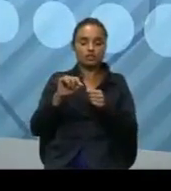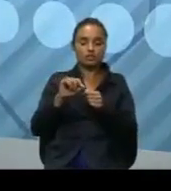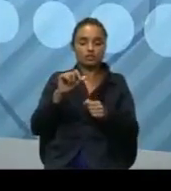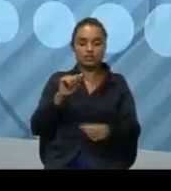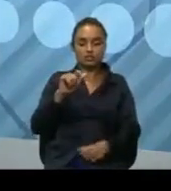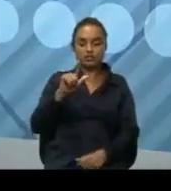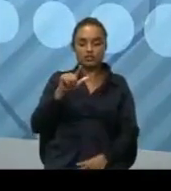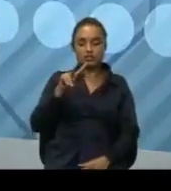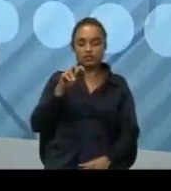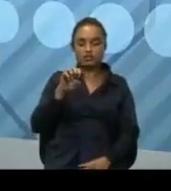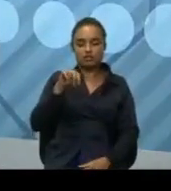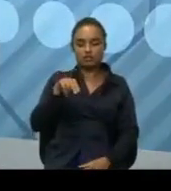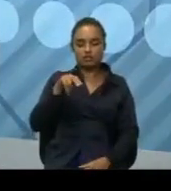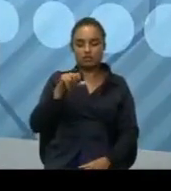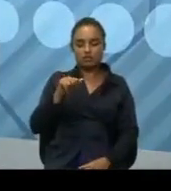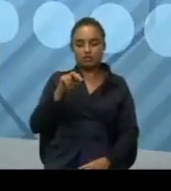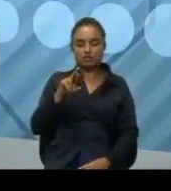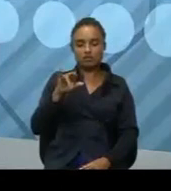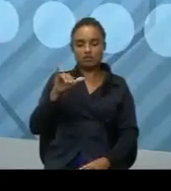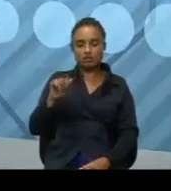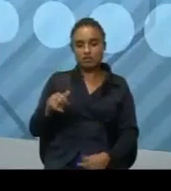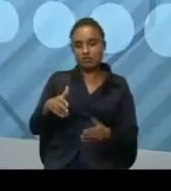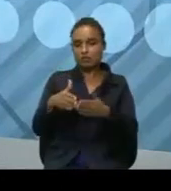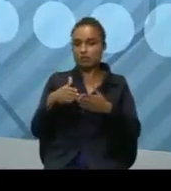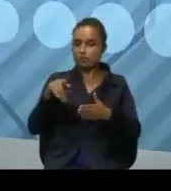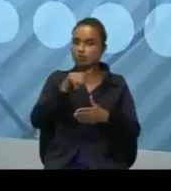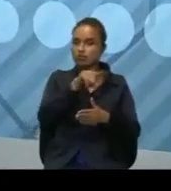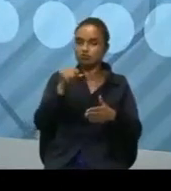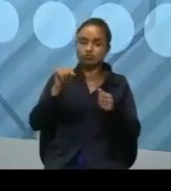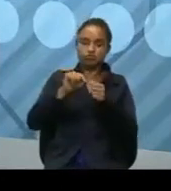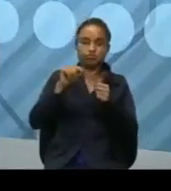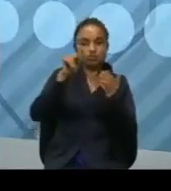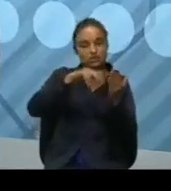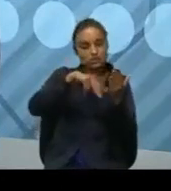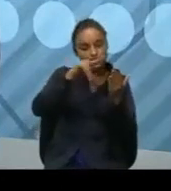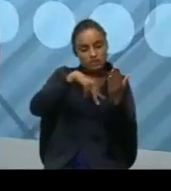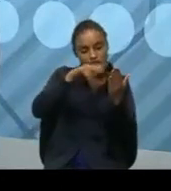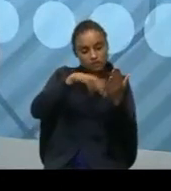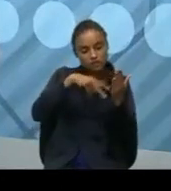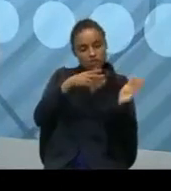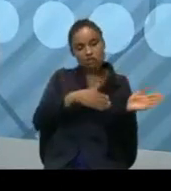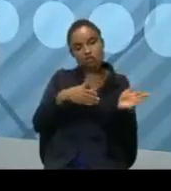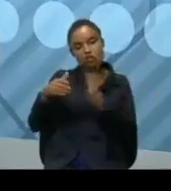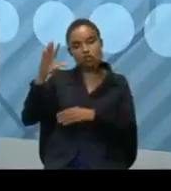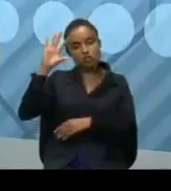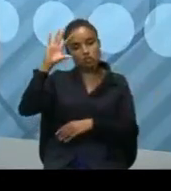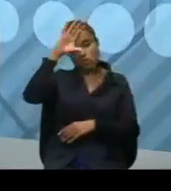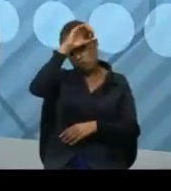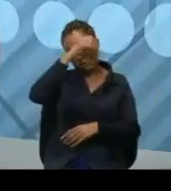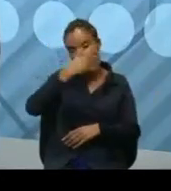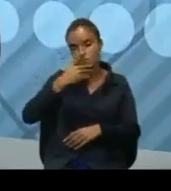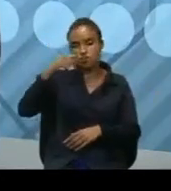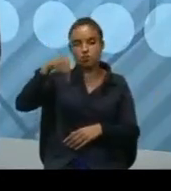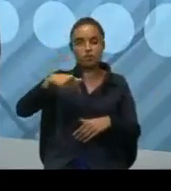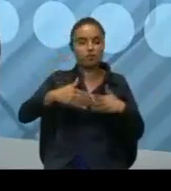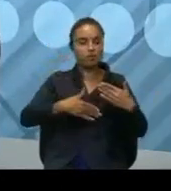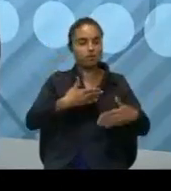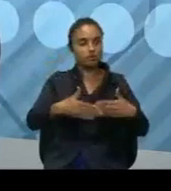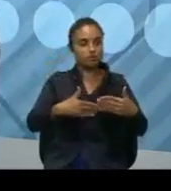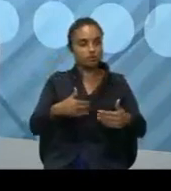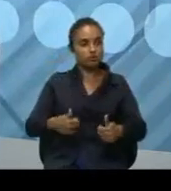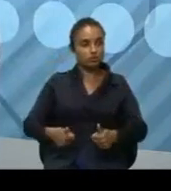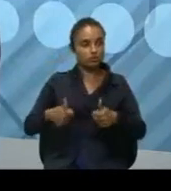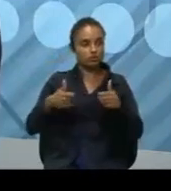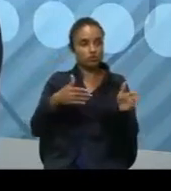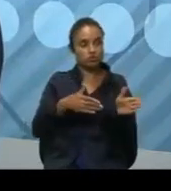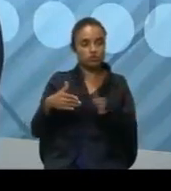completa, bem simples de ler e recomendo que você faça a leitura para compreender melhor esse processo todo, tá bom?